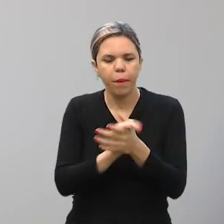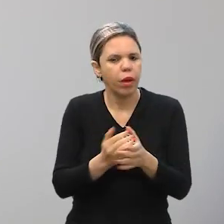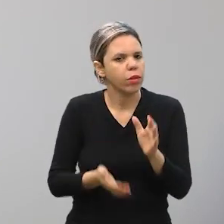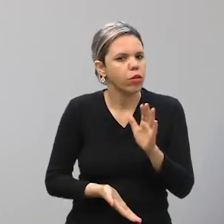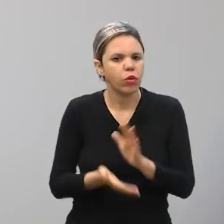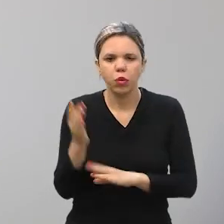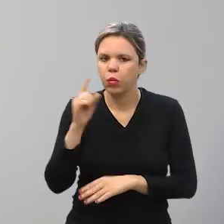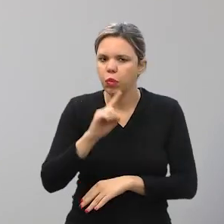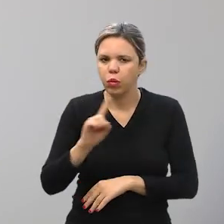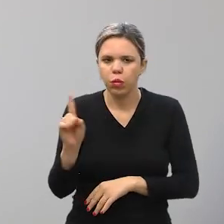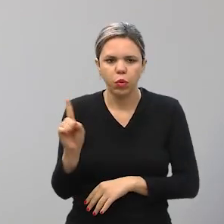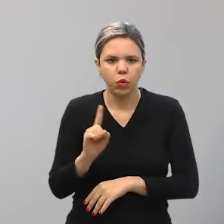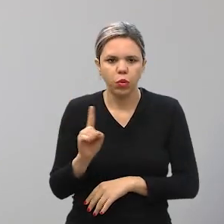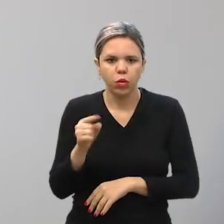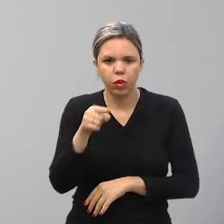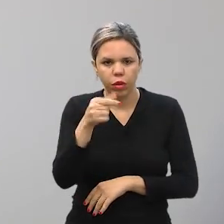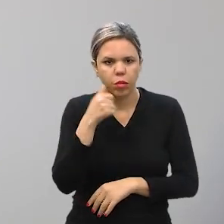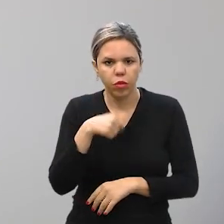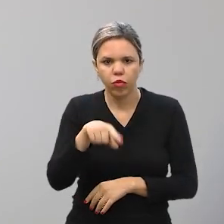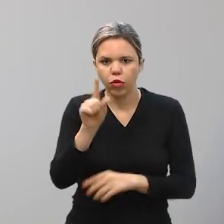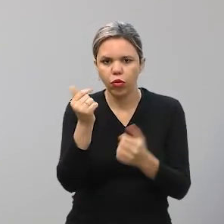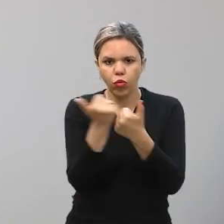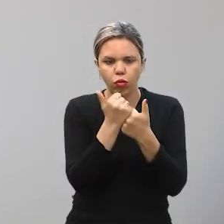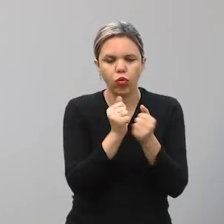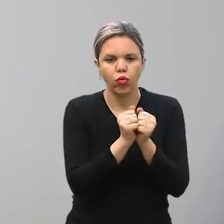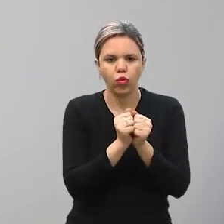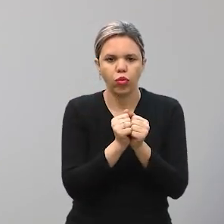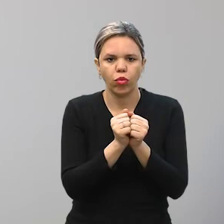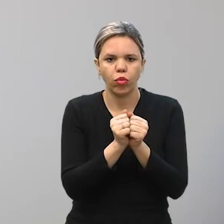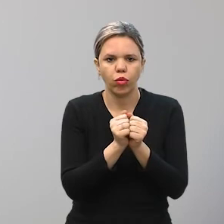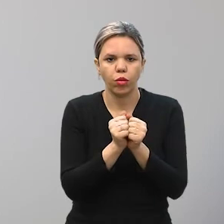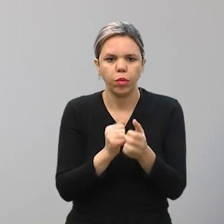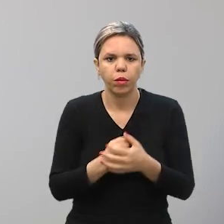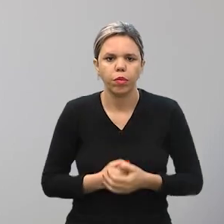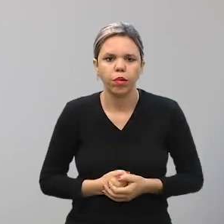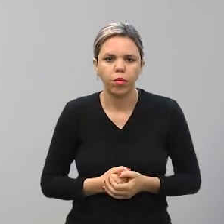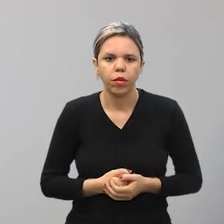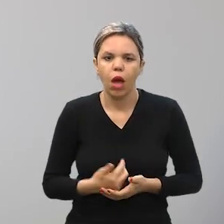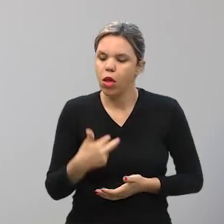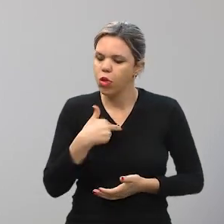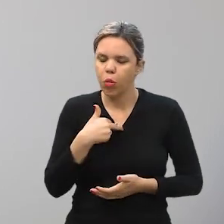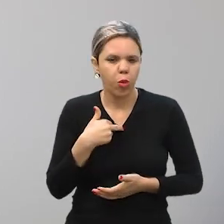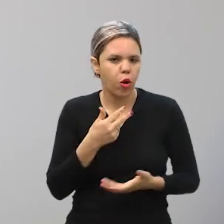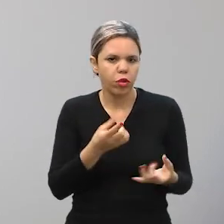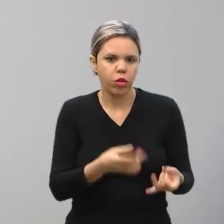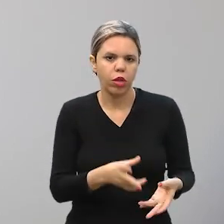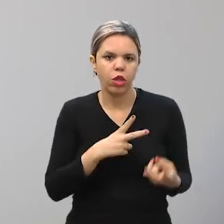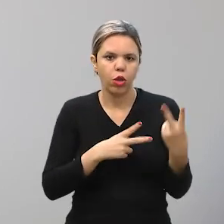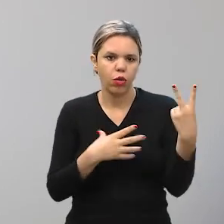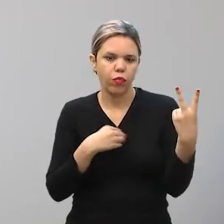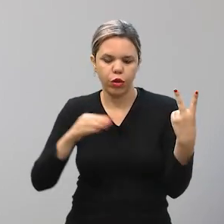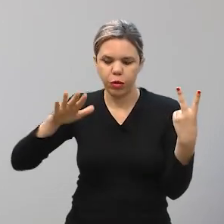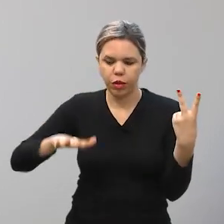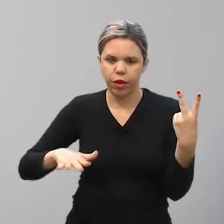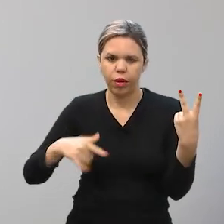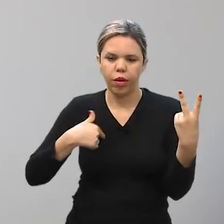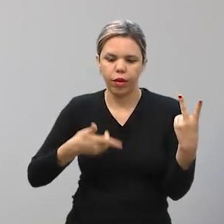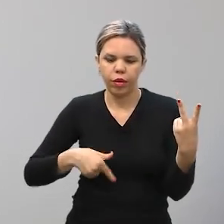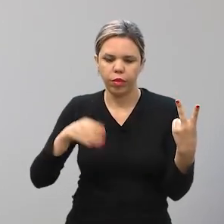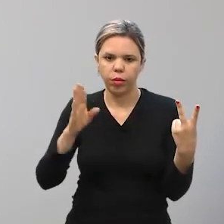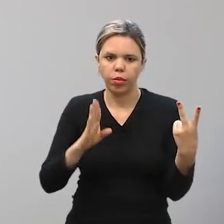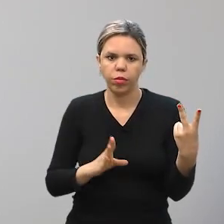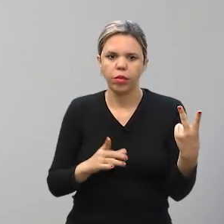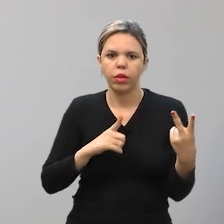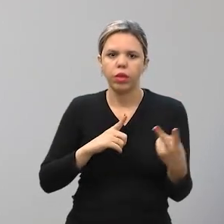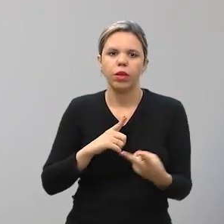irá e a senhora vai no lugar dele. Falei: minha senhora, não posso, eu tenho 2 filhos pequenos e